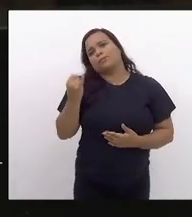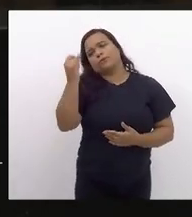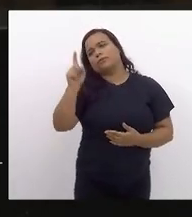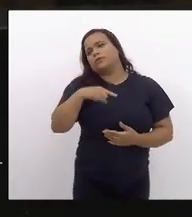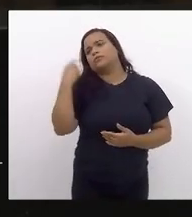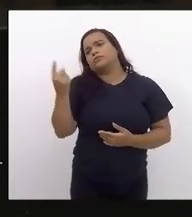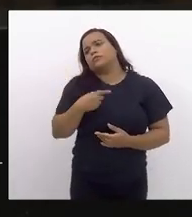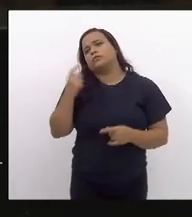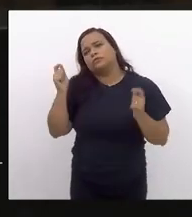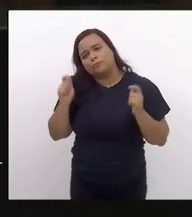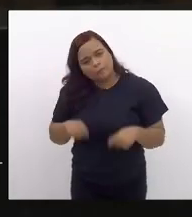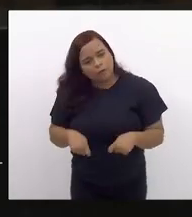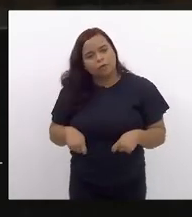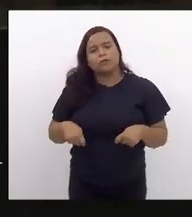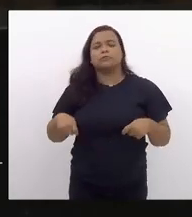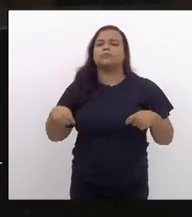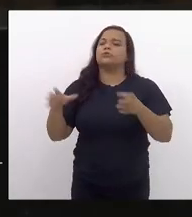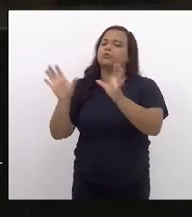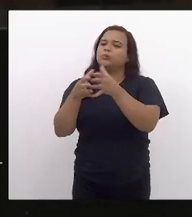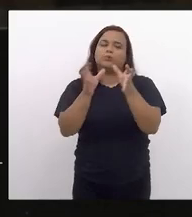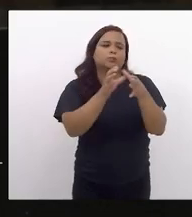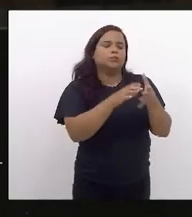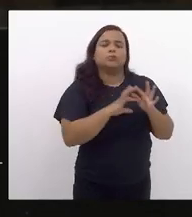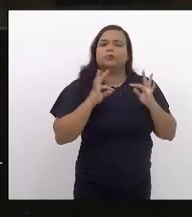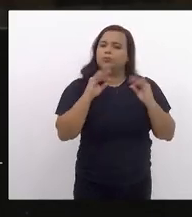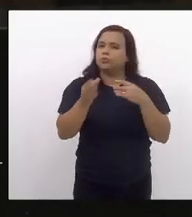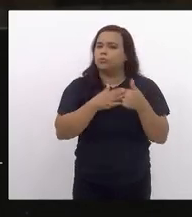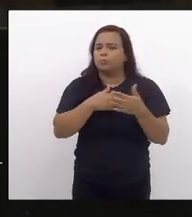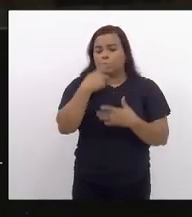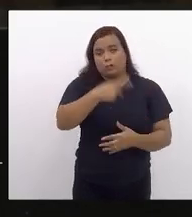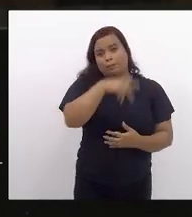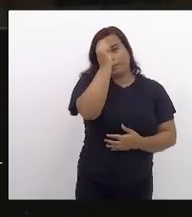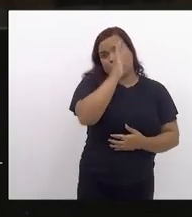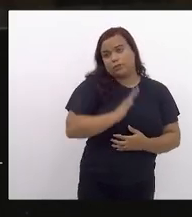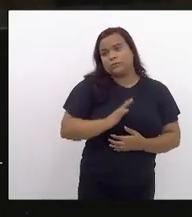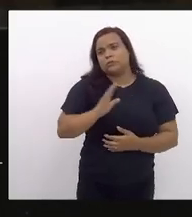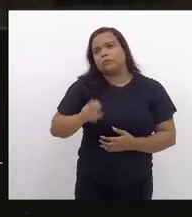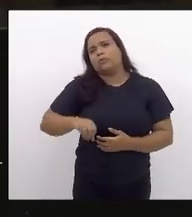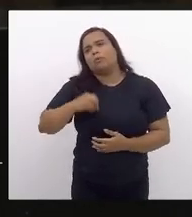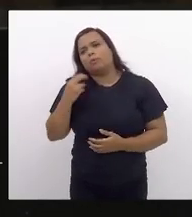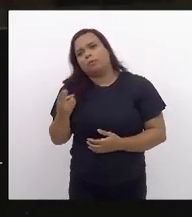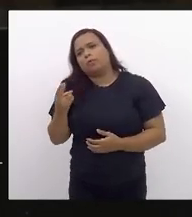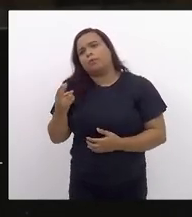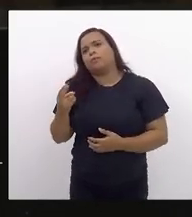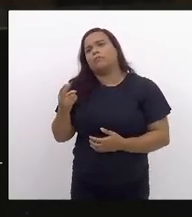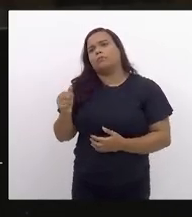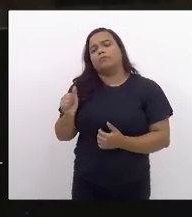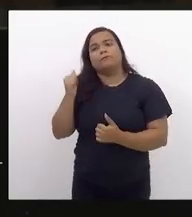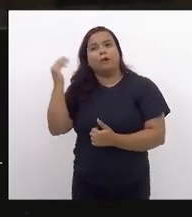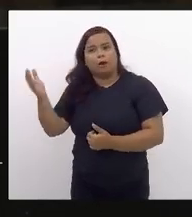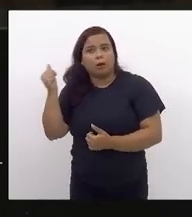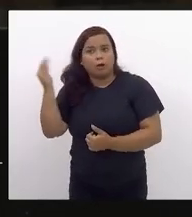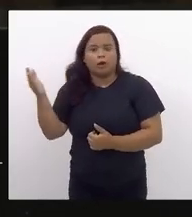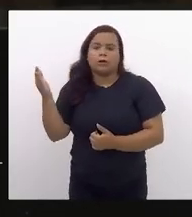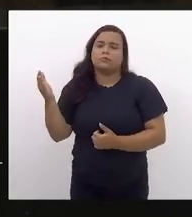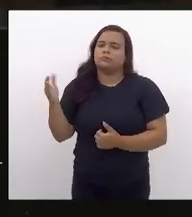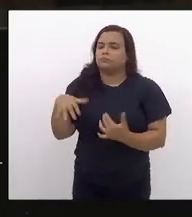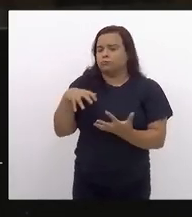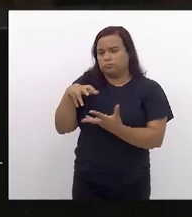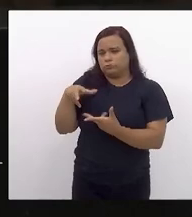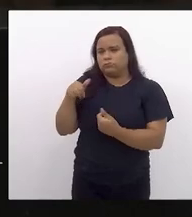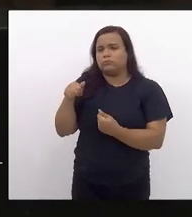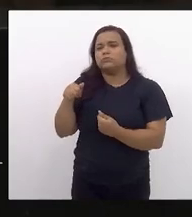todos os fóruns que nós estamos, sejam fóruns brasileiros, mas sejam fóruns internacionais, dizer que